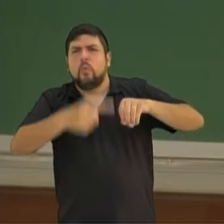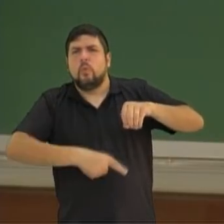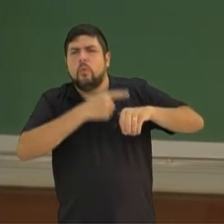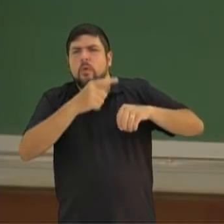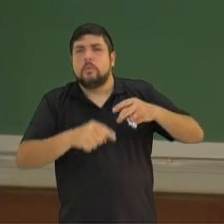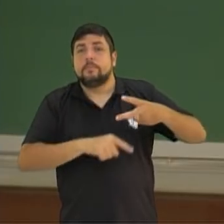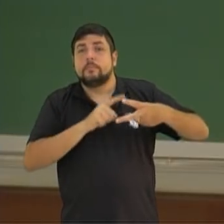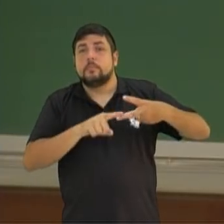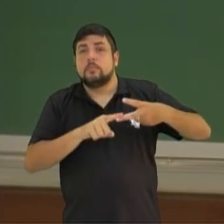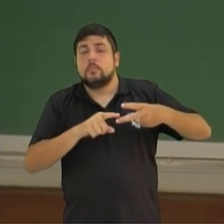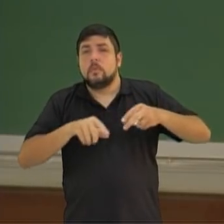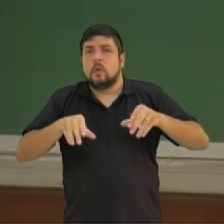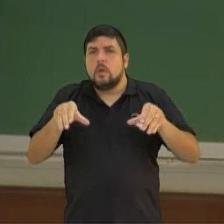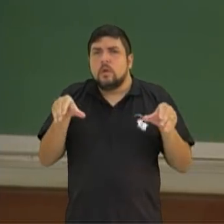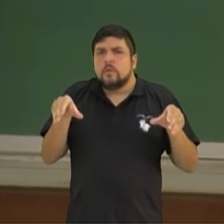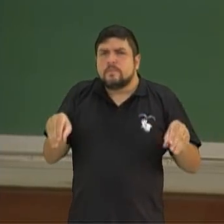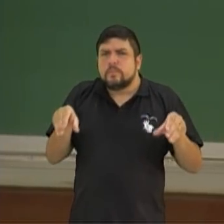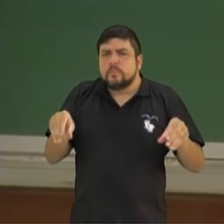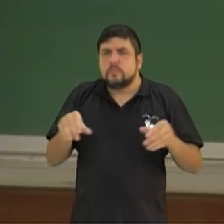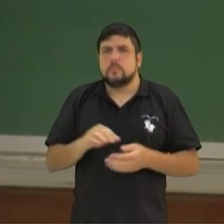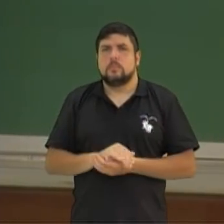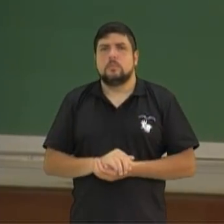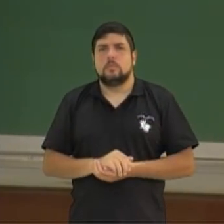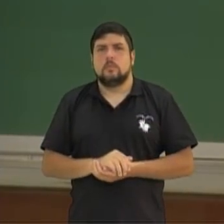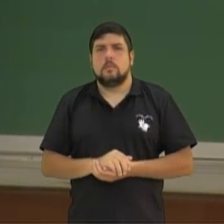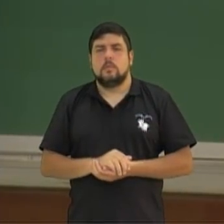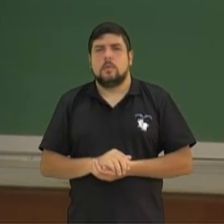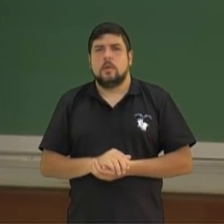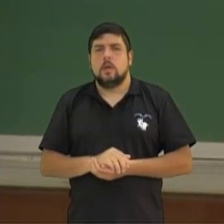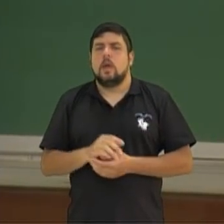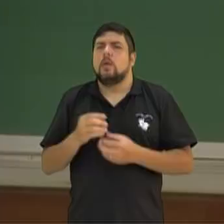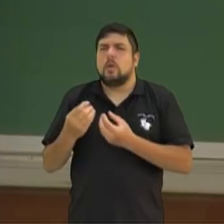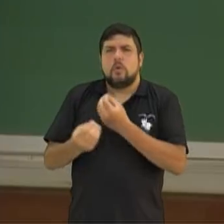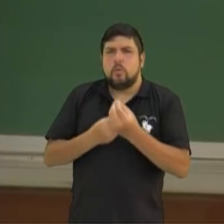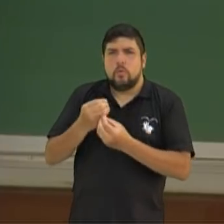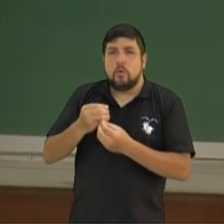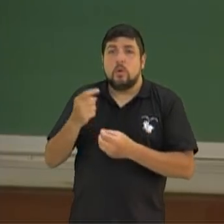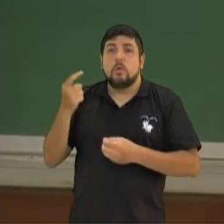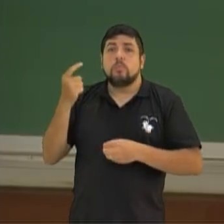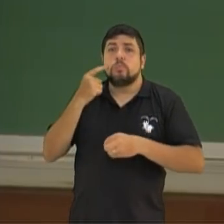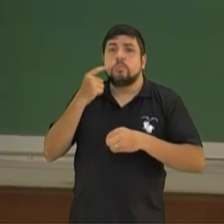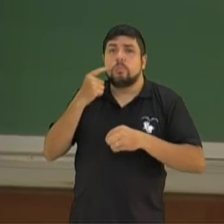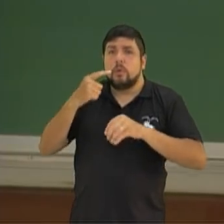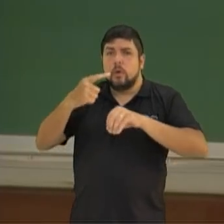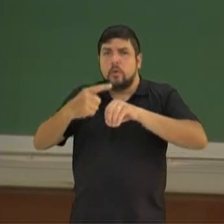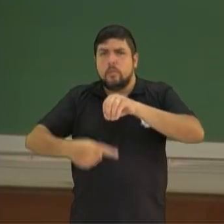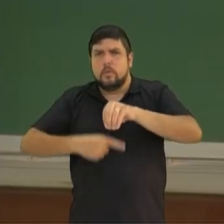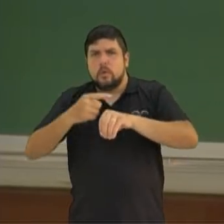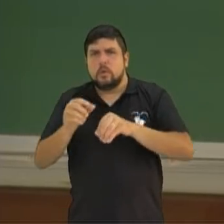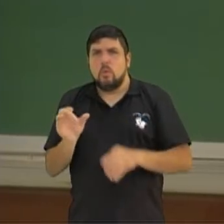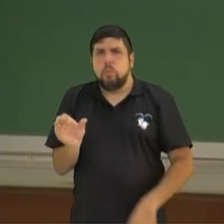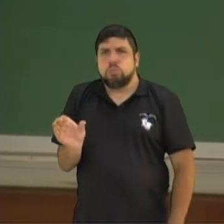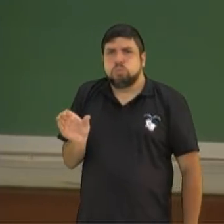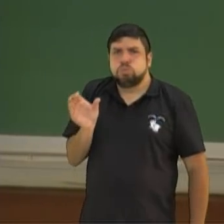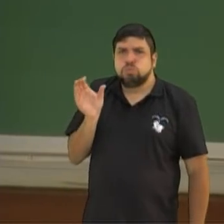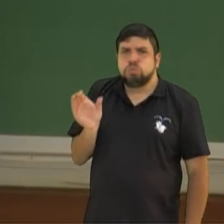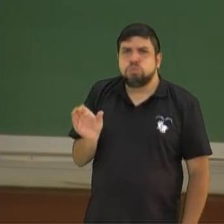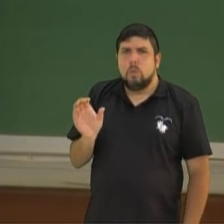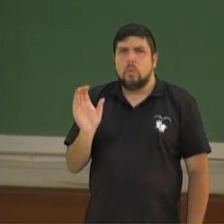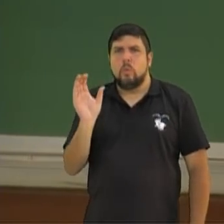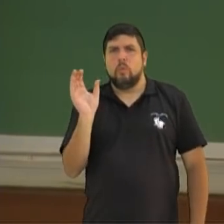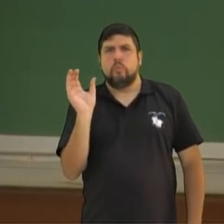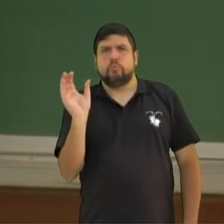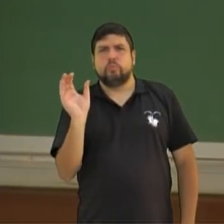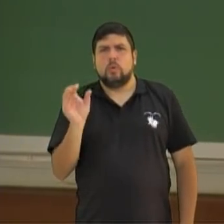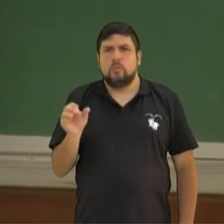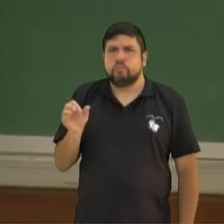Então, a bicicleta da mountain bike, ela tem aquele pneu largo, né, de cross, aquele pneu mais com